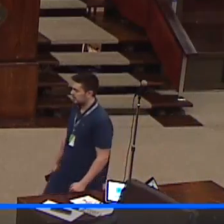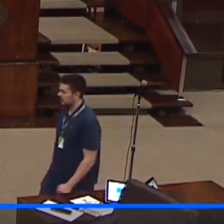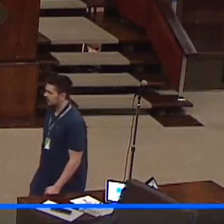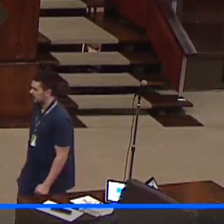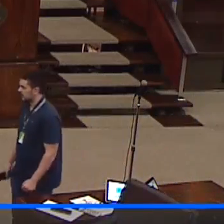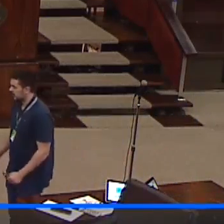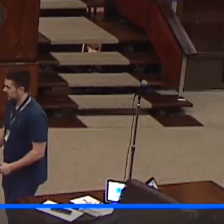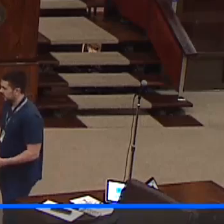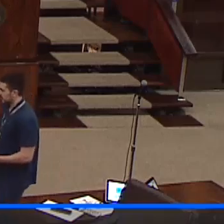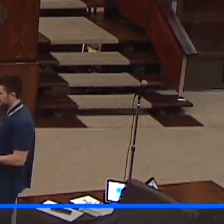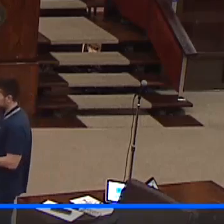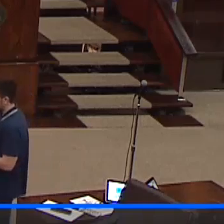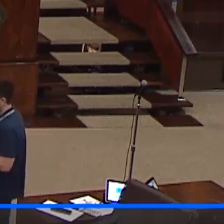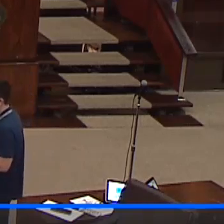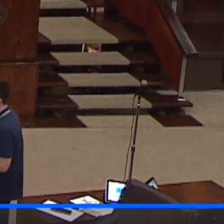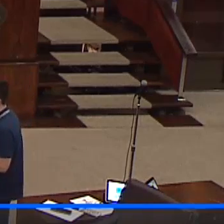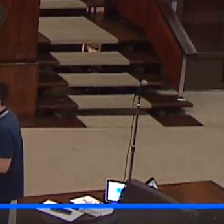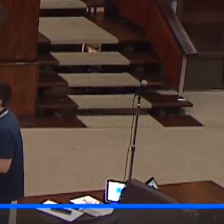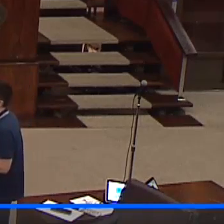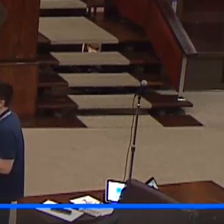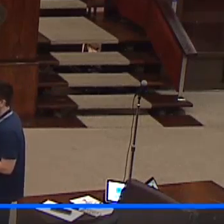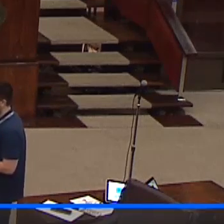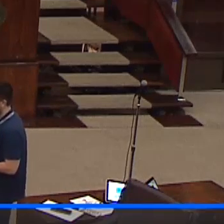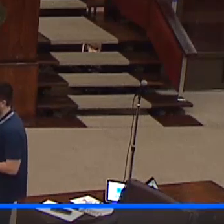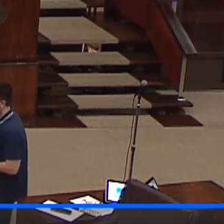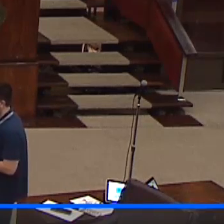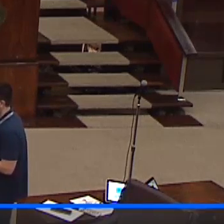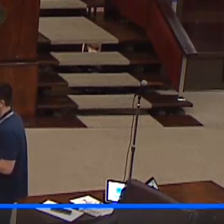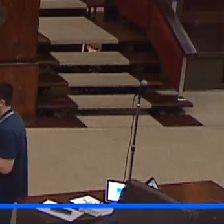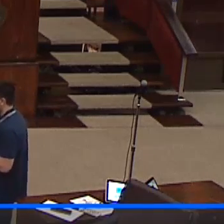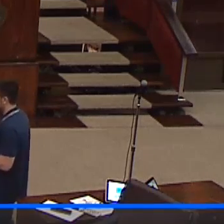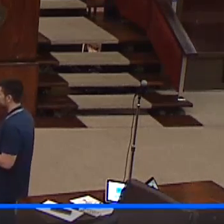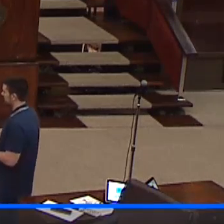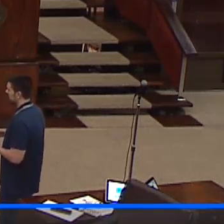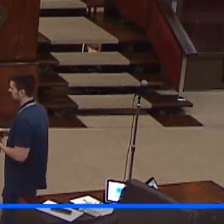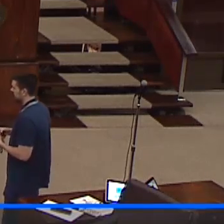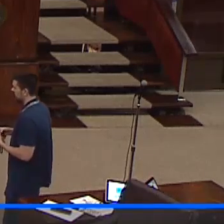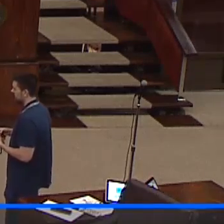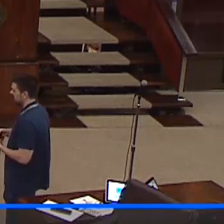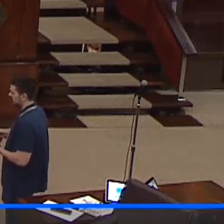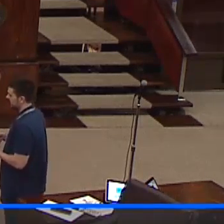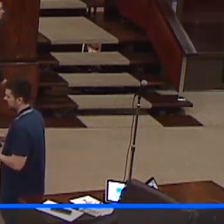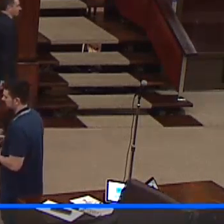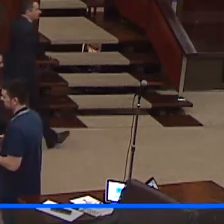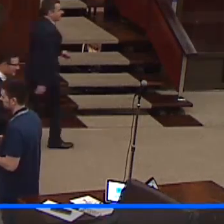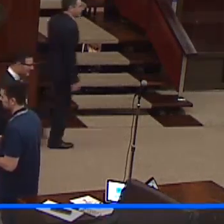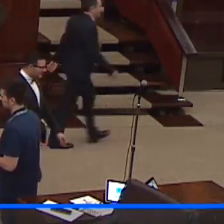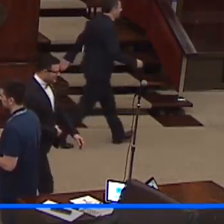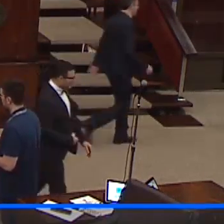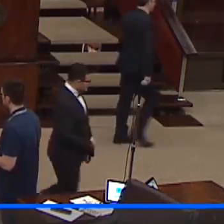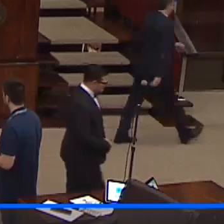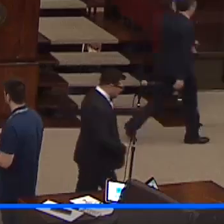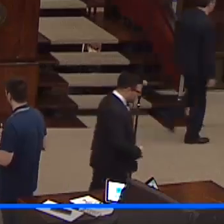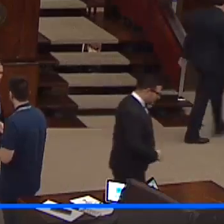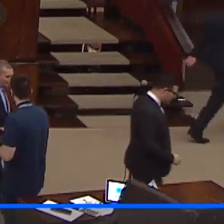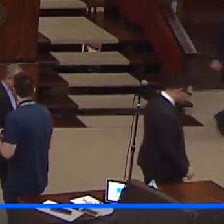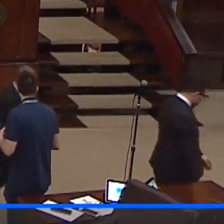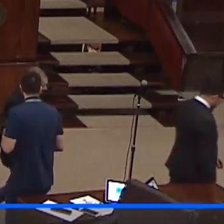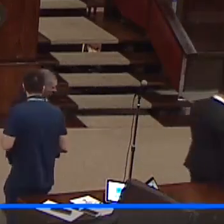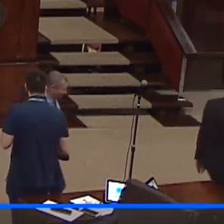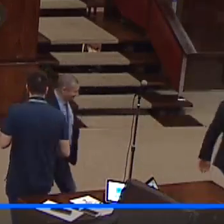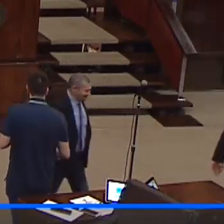reuniram aqui na tradicional escada do plenário 20 de setembro para fazer o registro oficial aqui